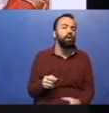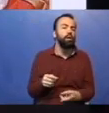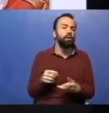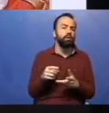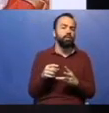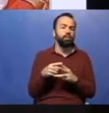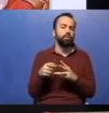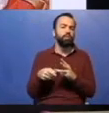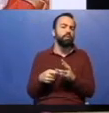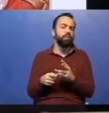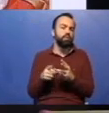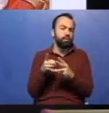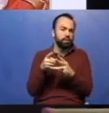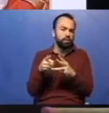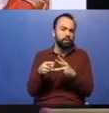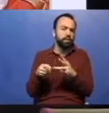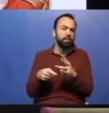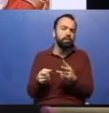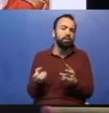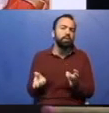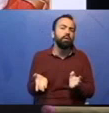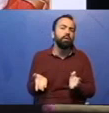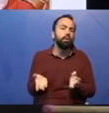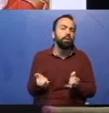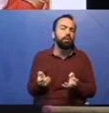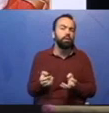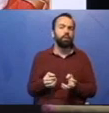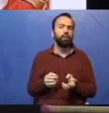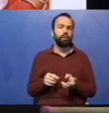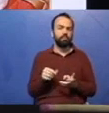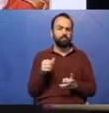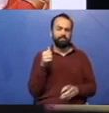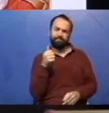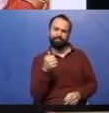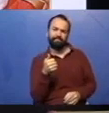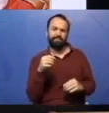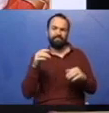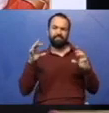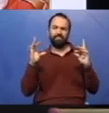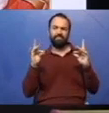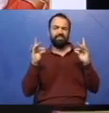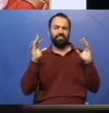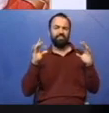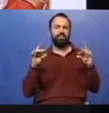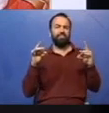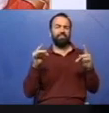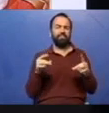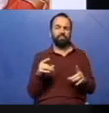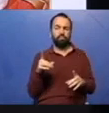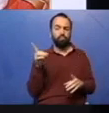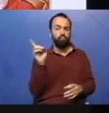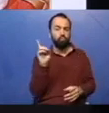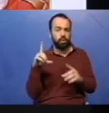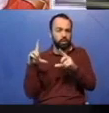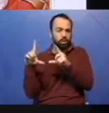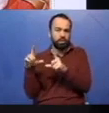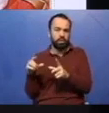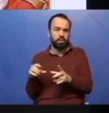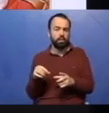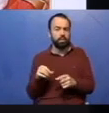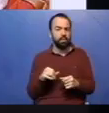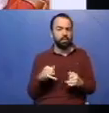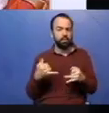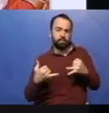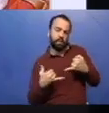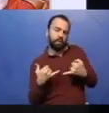o estado da água na figura número 1? Isso, é o líquido, né? E aqui, ó, o menininho brincando